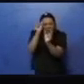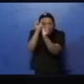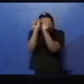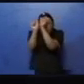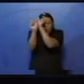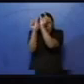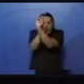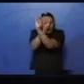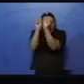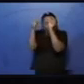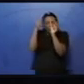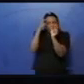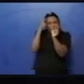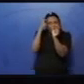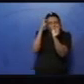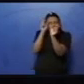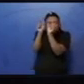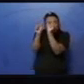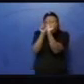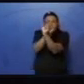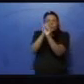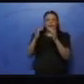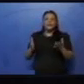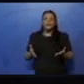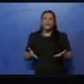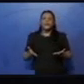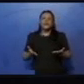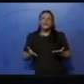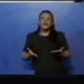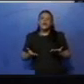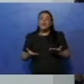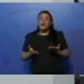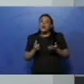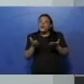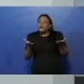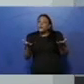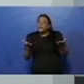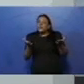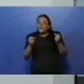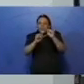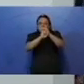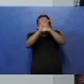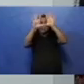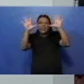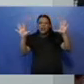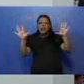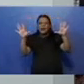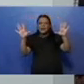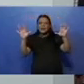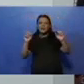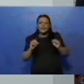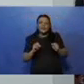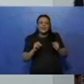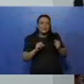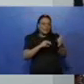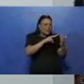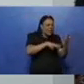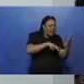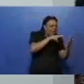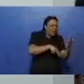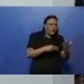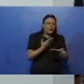pensamento. E é isso. Espero que tenha ficado claro. Deem uma lida, deem uma estudada no material que vocês